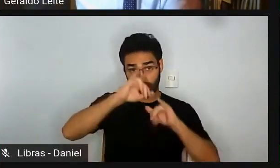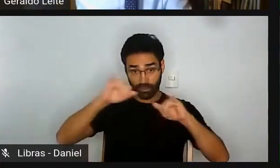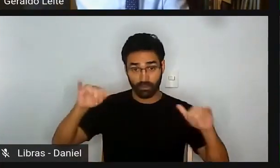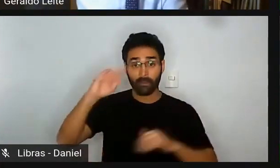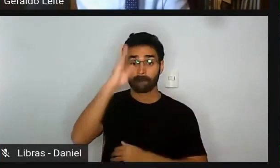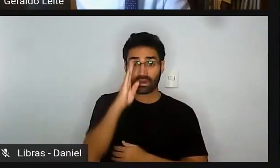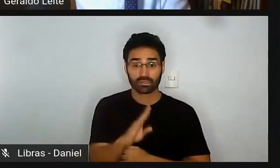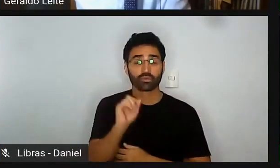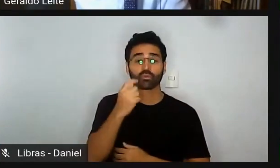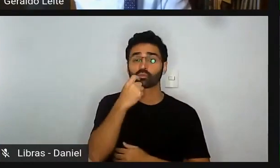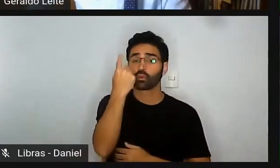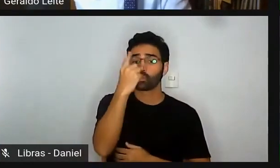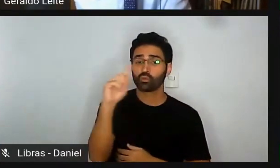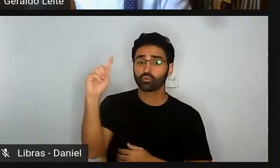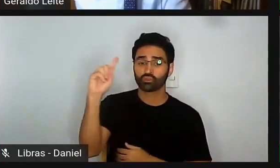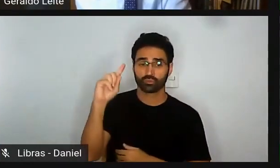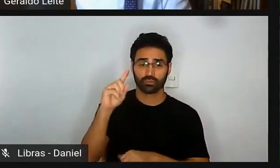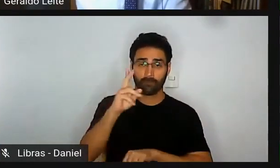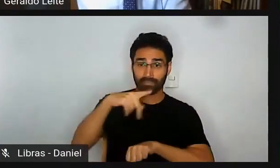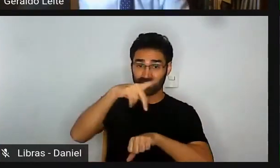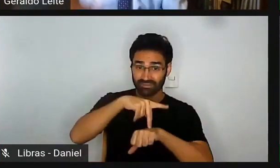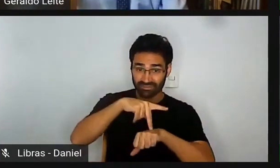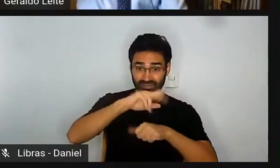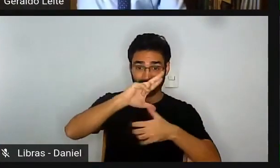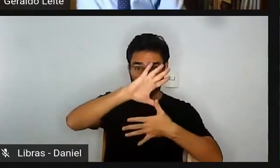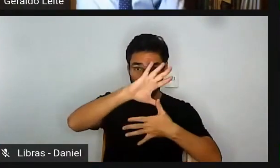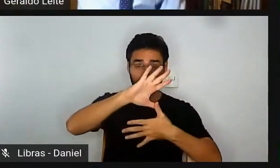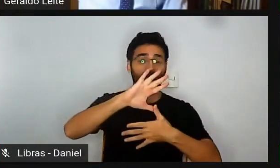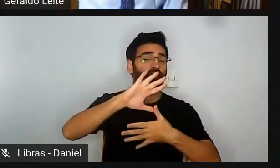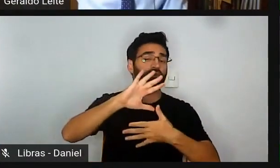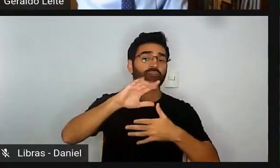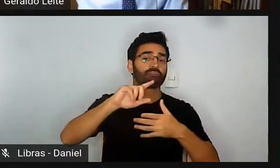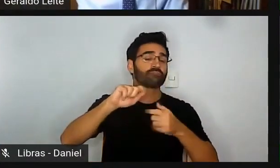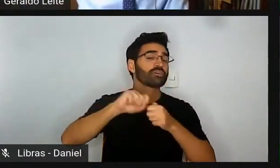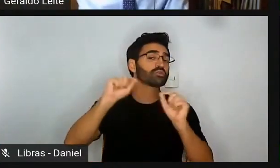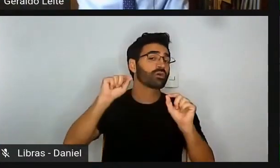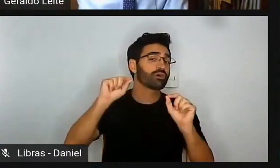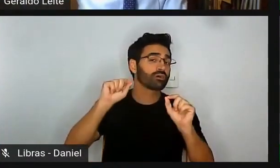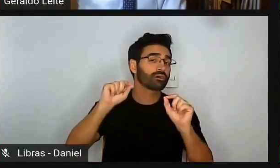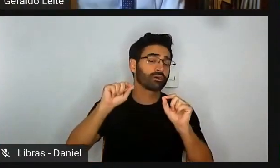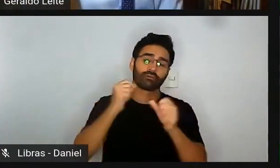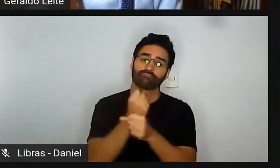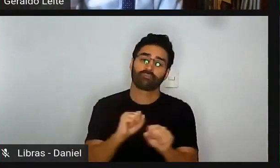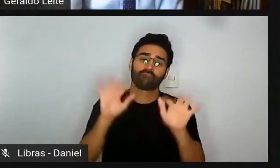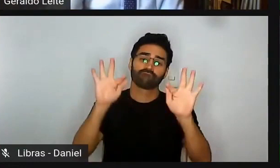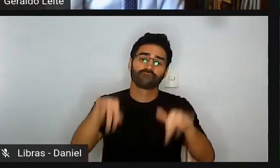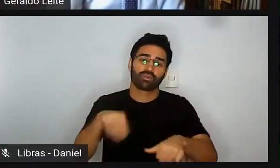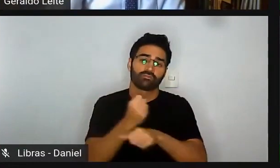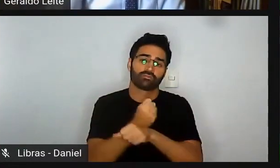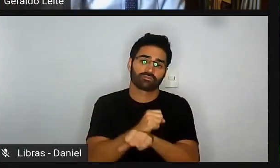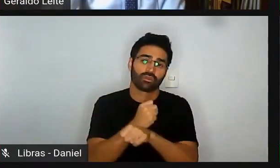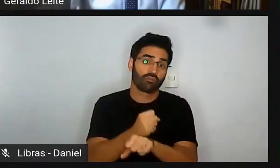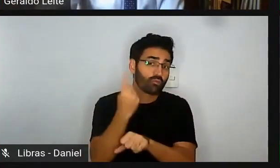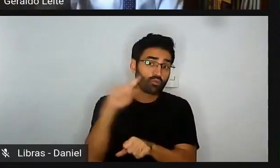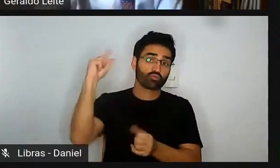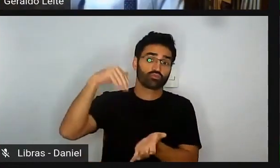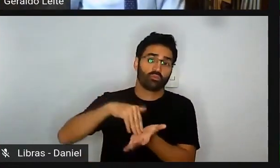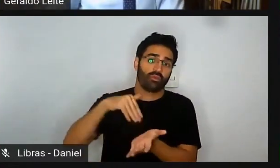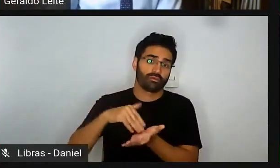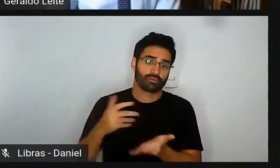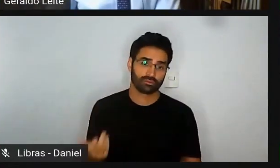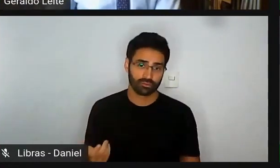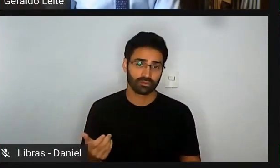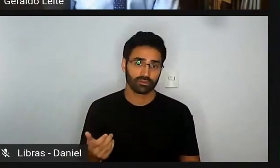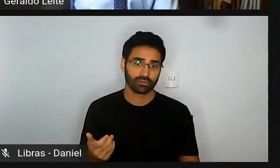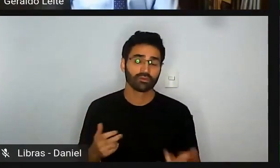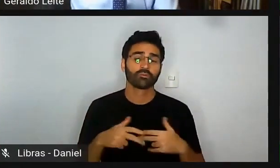país, né? O último país das Américas a abolir a escravidão. Então, tinha uma estruturação da economia a partir do trabalho escravo, e